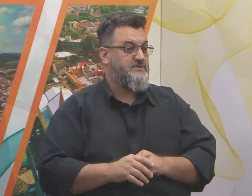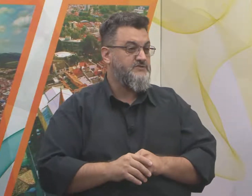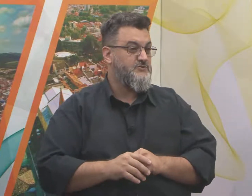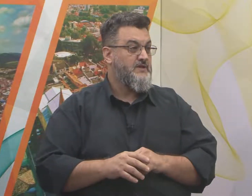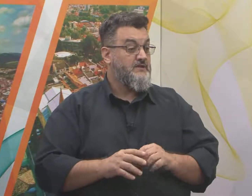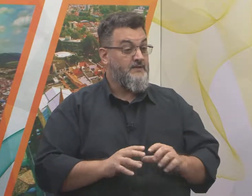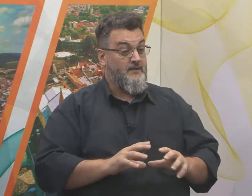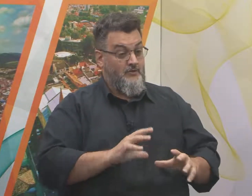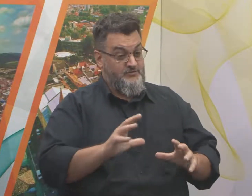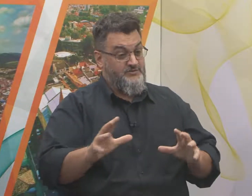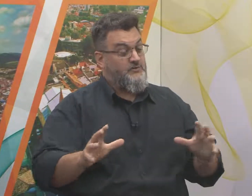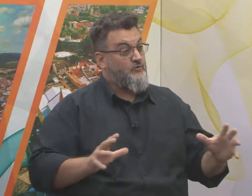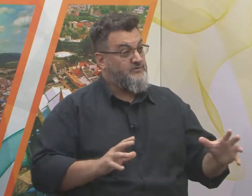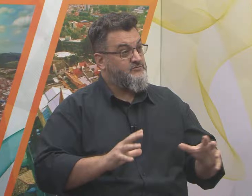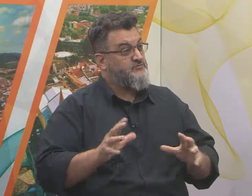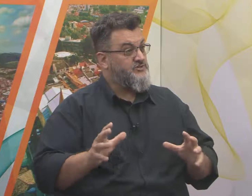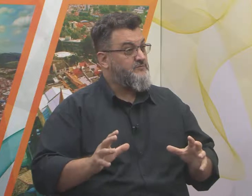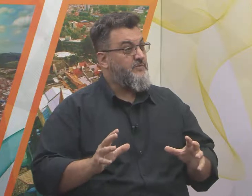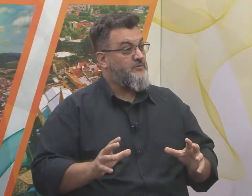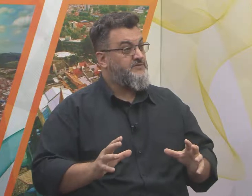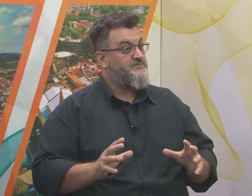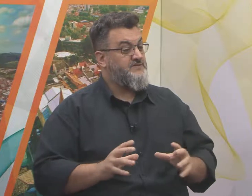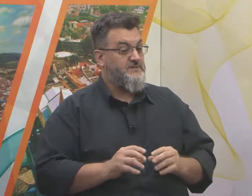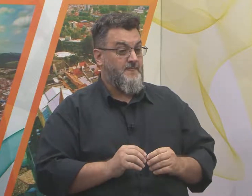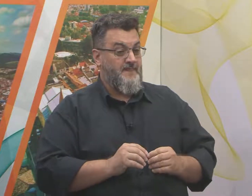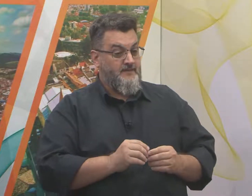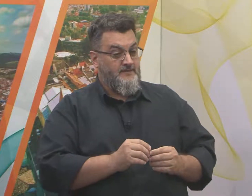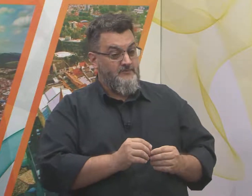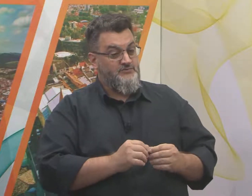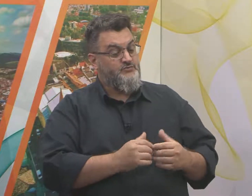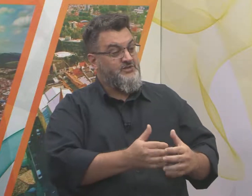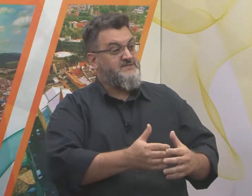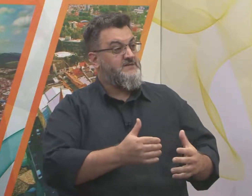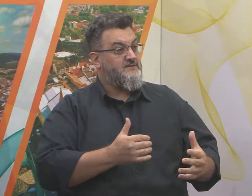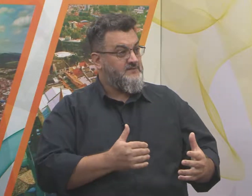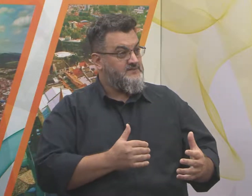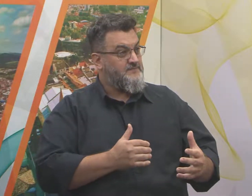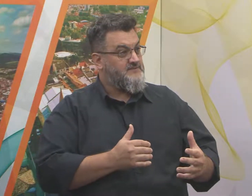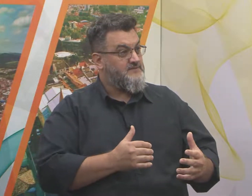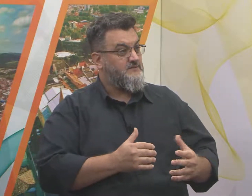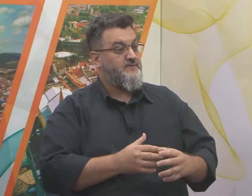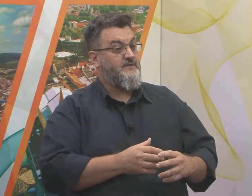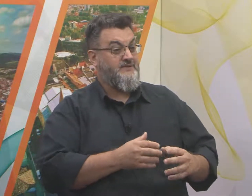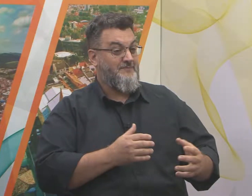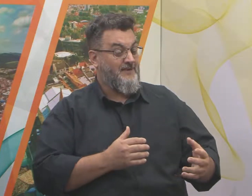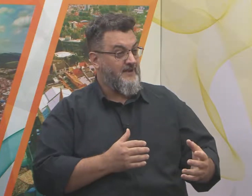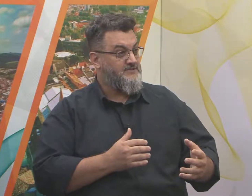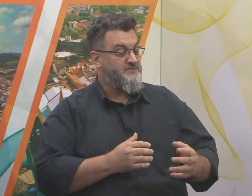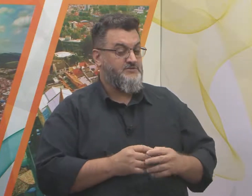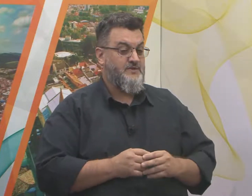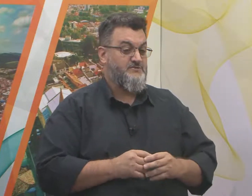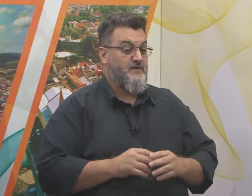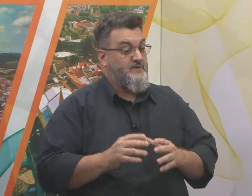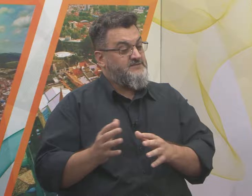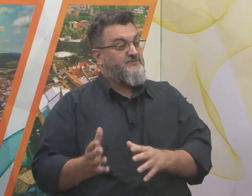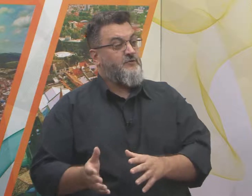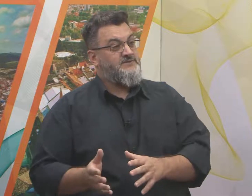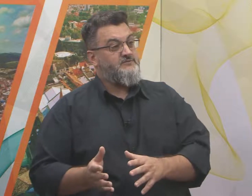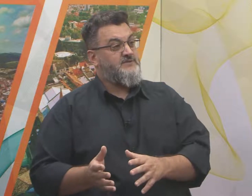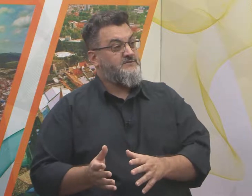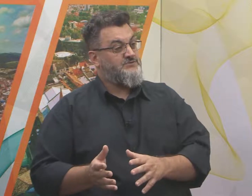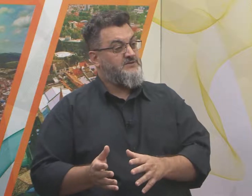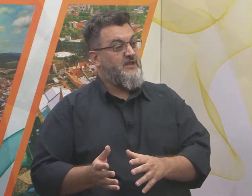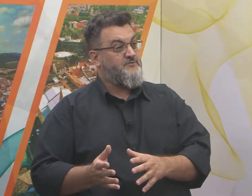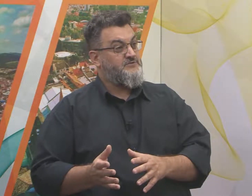possível fazer isso, né? Ou seja, coisas do tipo para poder se fazer. Então, discutir essa antecipação, né? Trabalhar esse processo. Se for